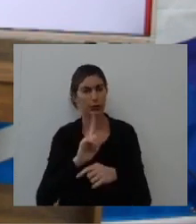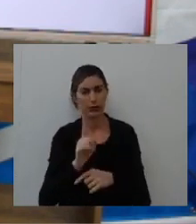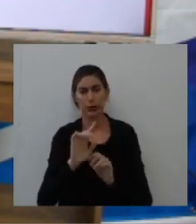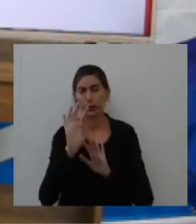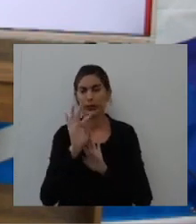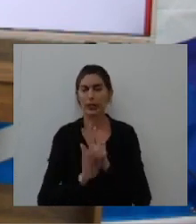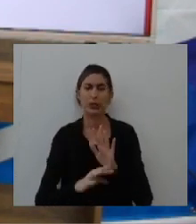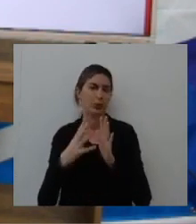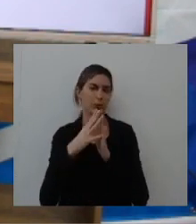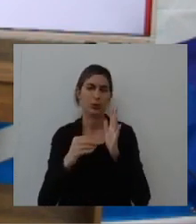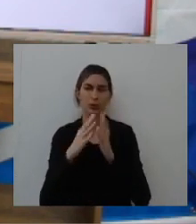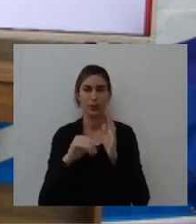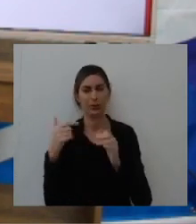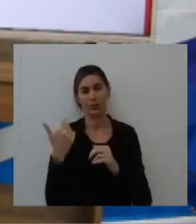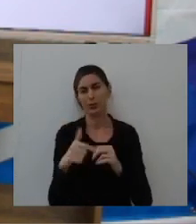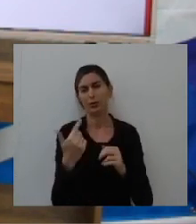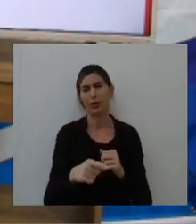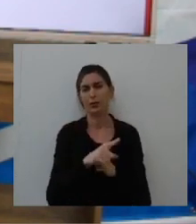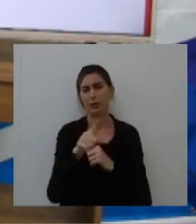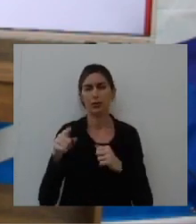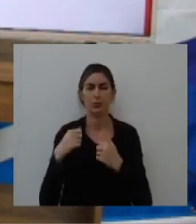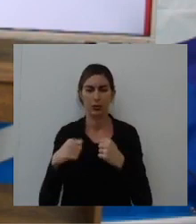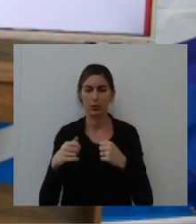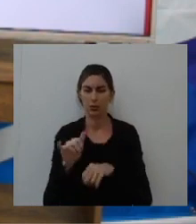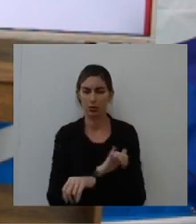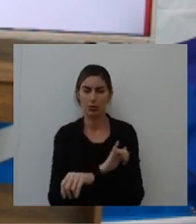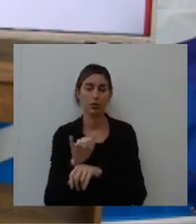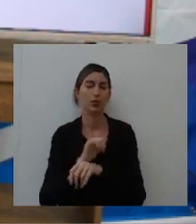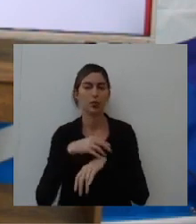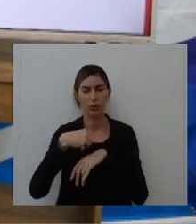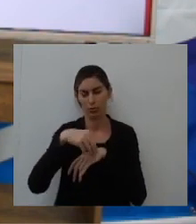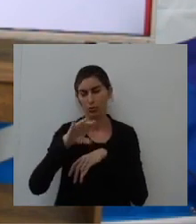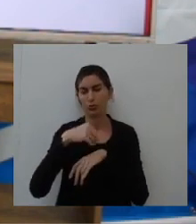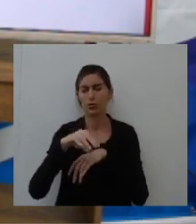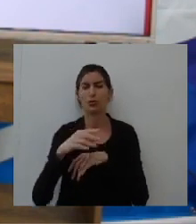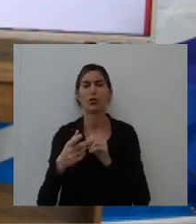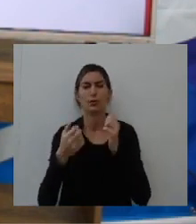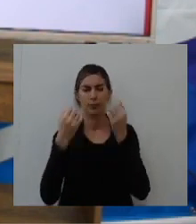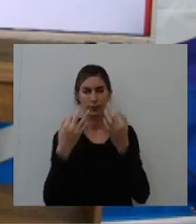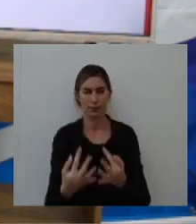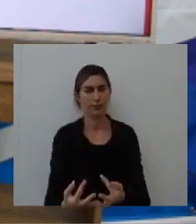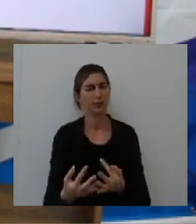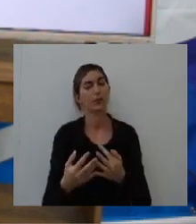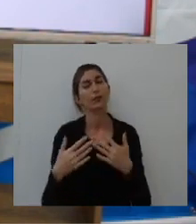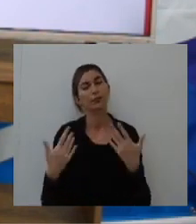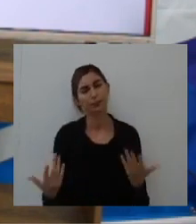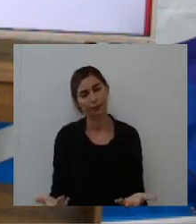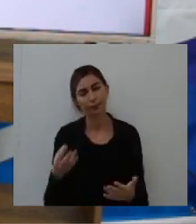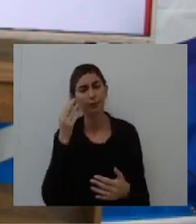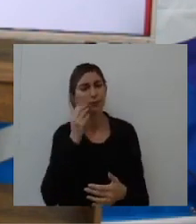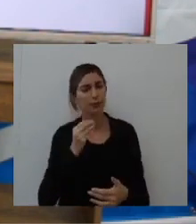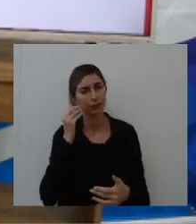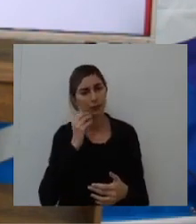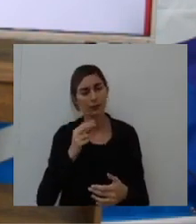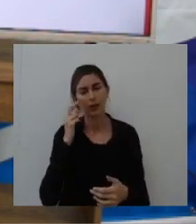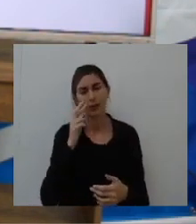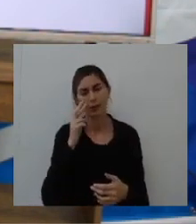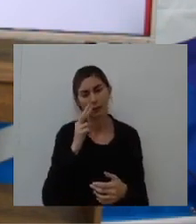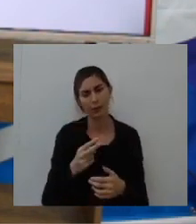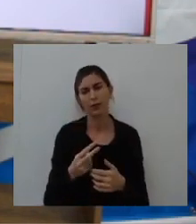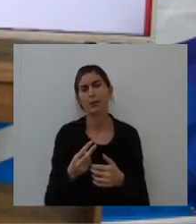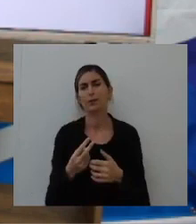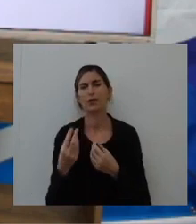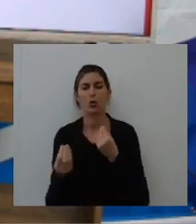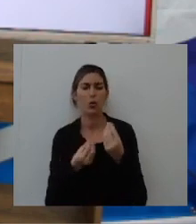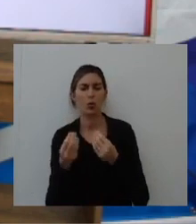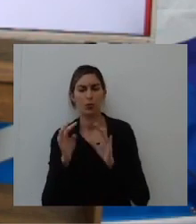não é receita. Você tem que seguir com essas estratégias que já foram citadas aqui anteriormente e tentar ver com carinho